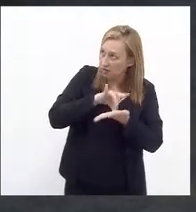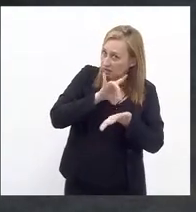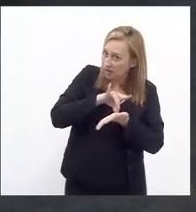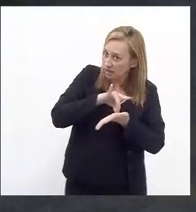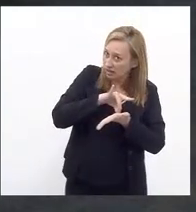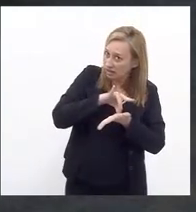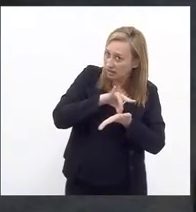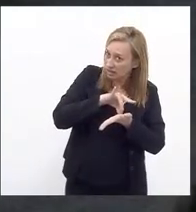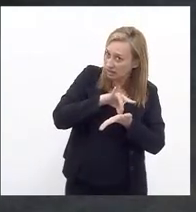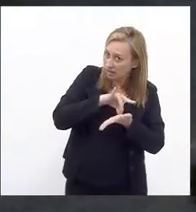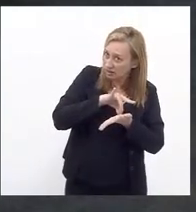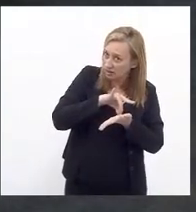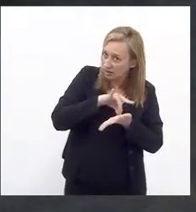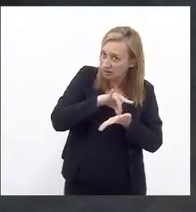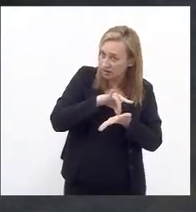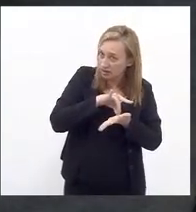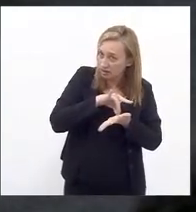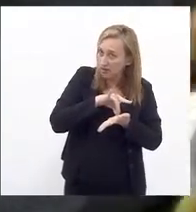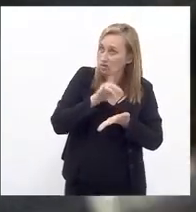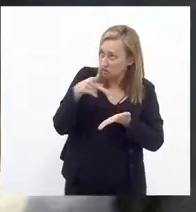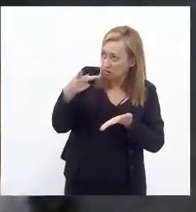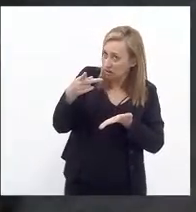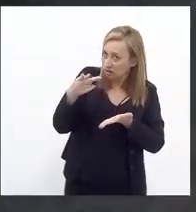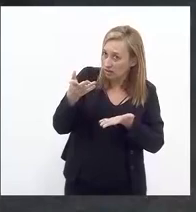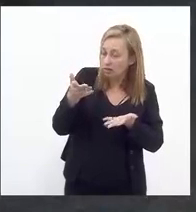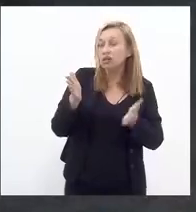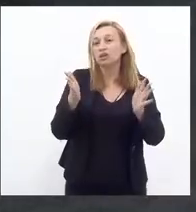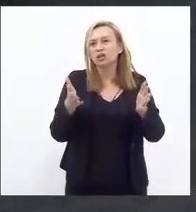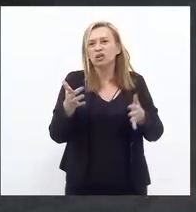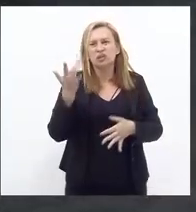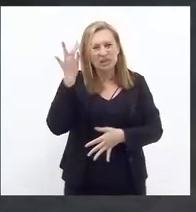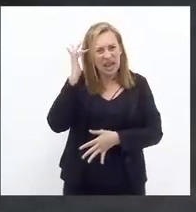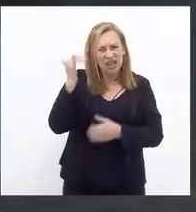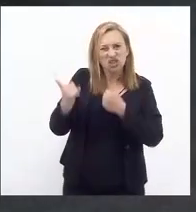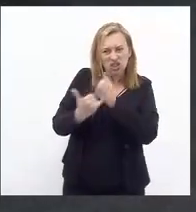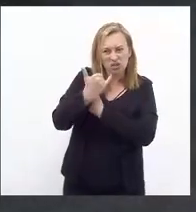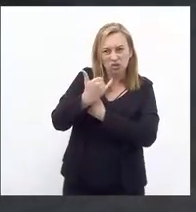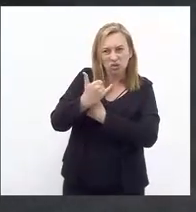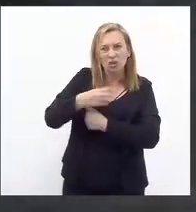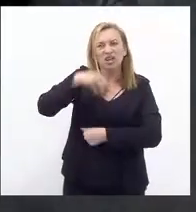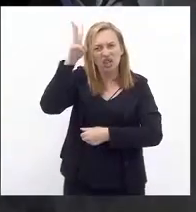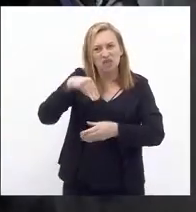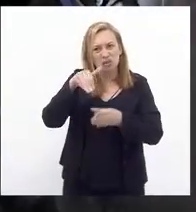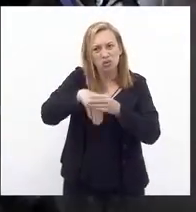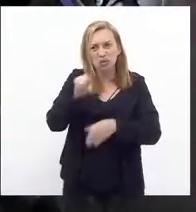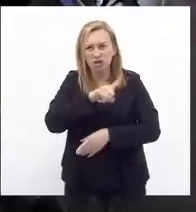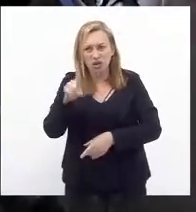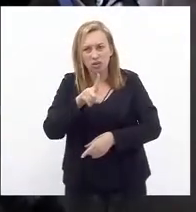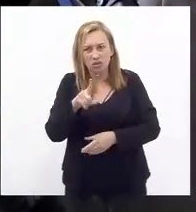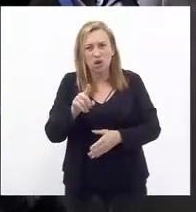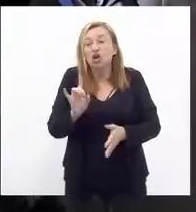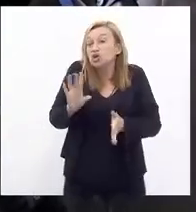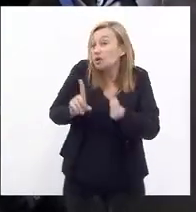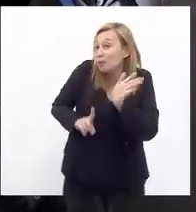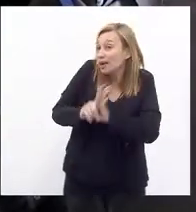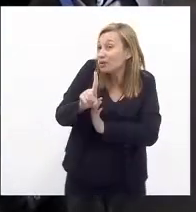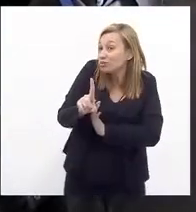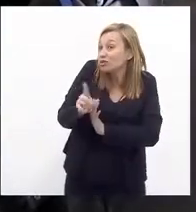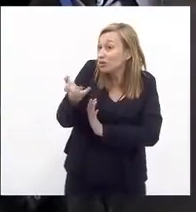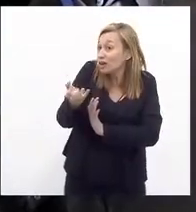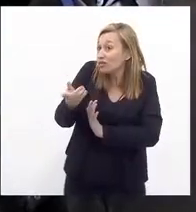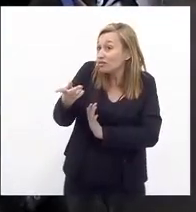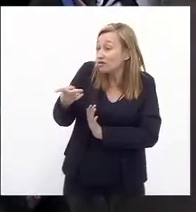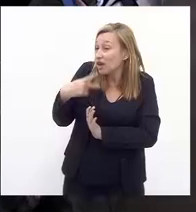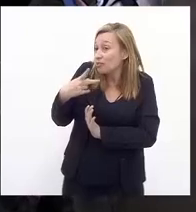falou tá fazendo o que ele falou só não falei isso só se acha enganado mesmo quem votou não Presidente só essa pergunta que eu quero